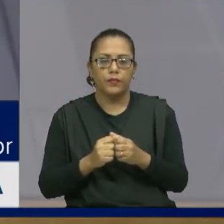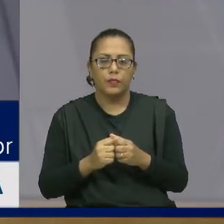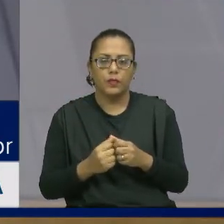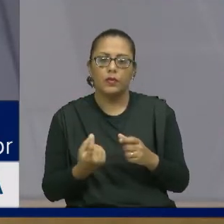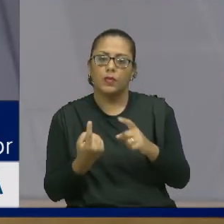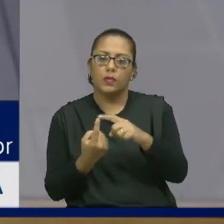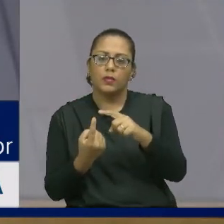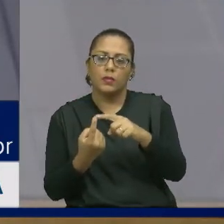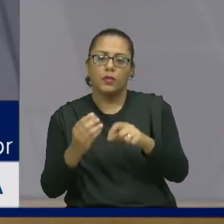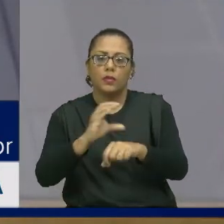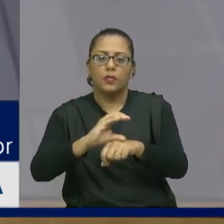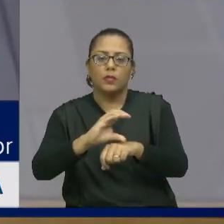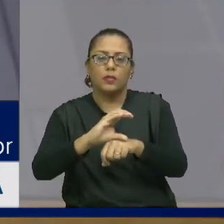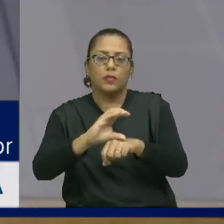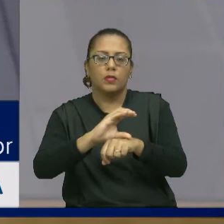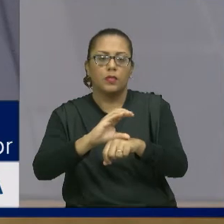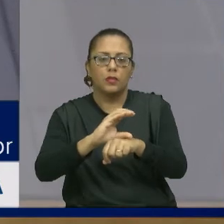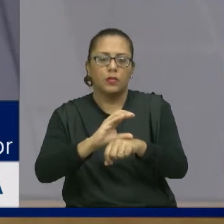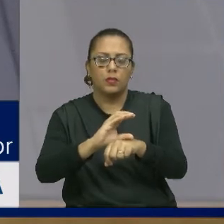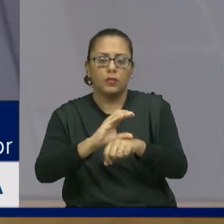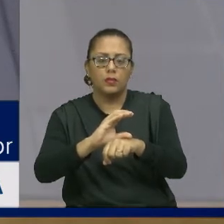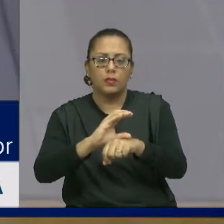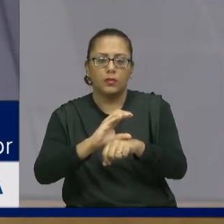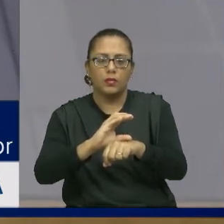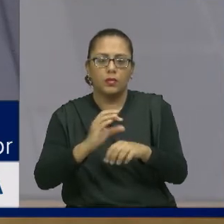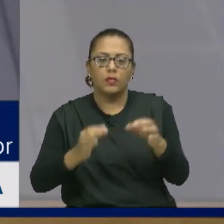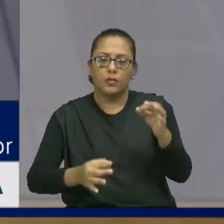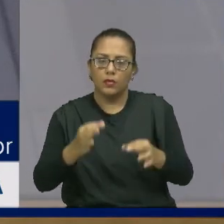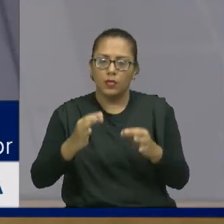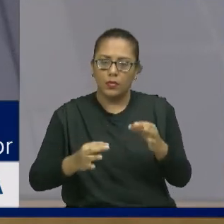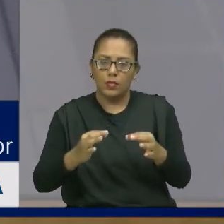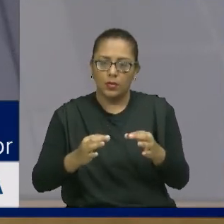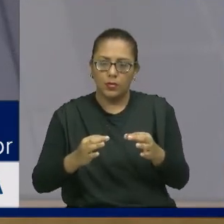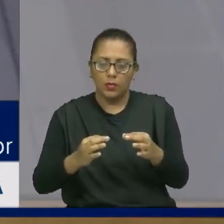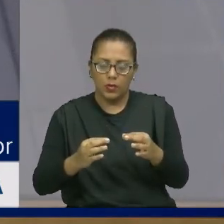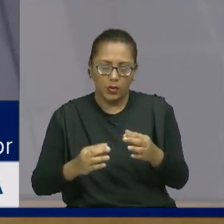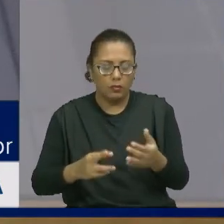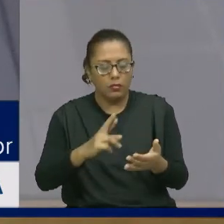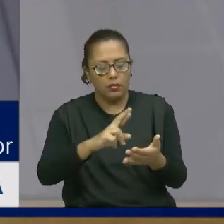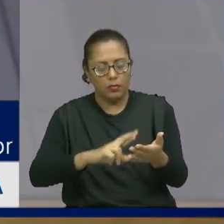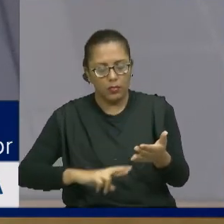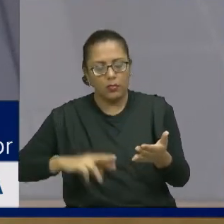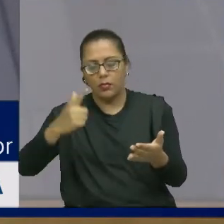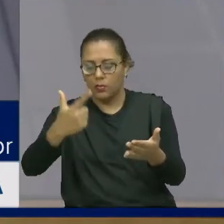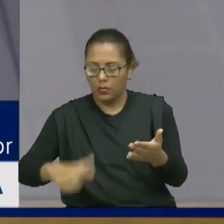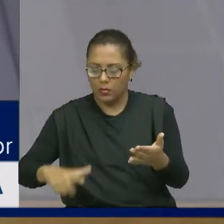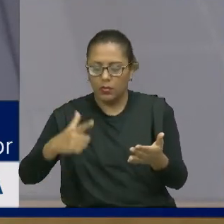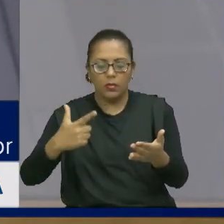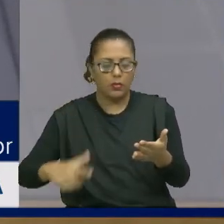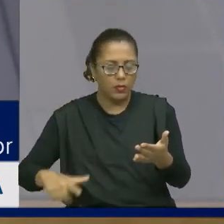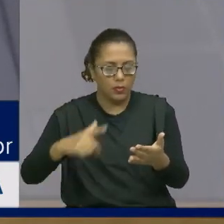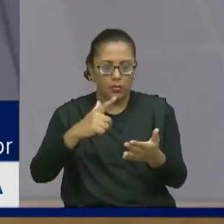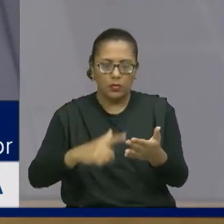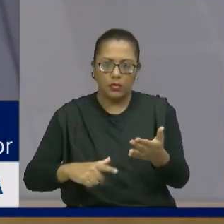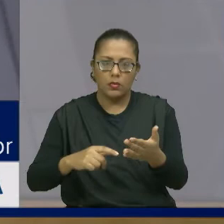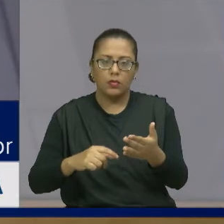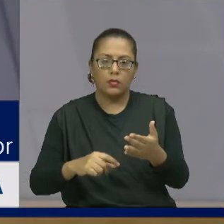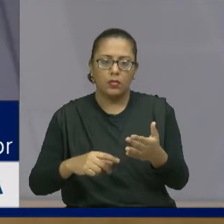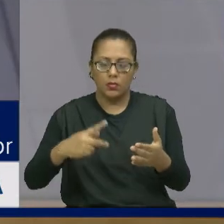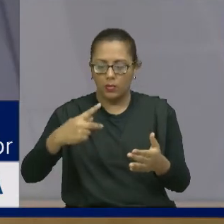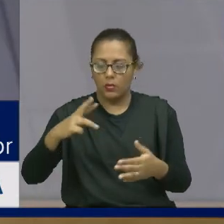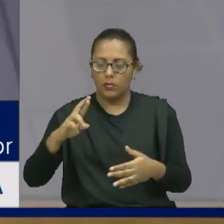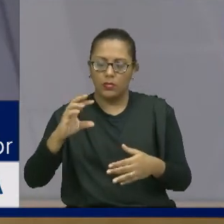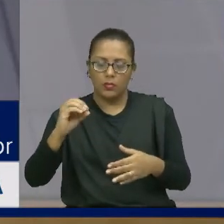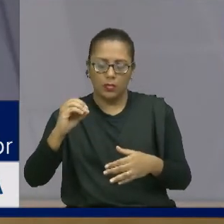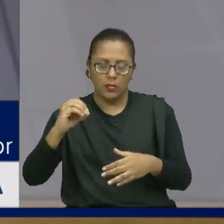conselho recursal julgar processo de revisão de matéria tributária e PROCON. Novamente, temos